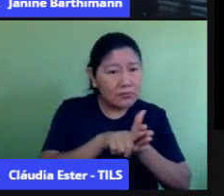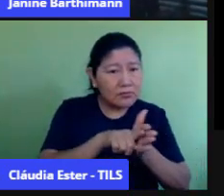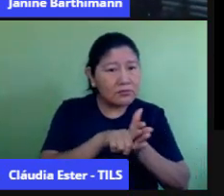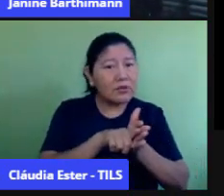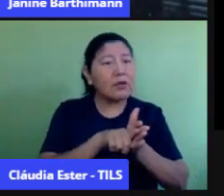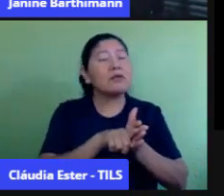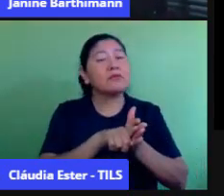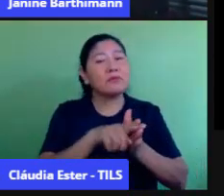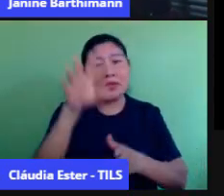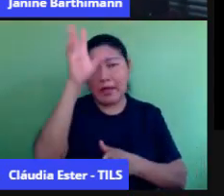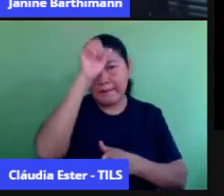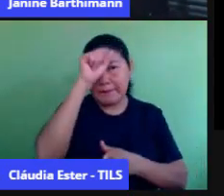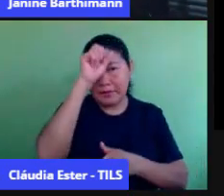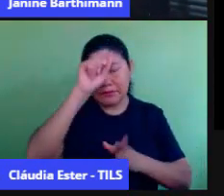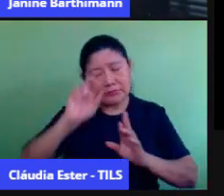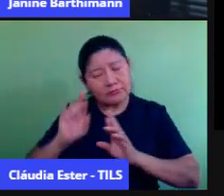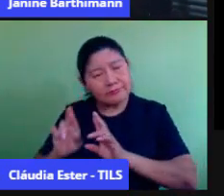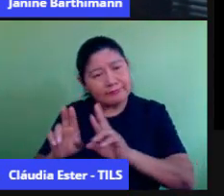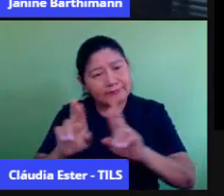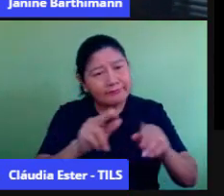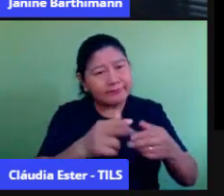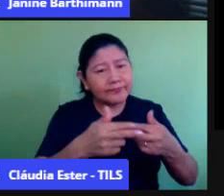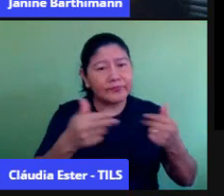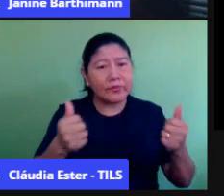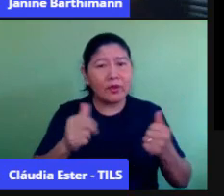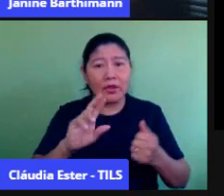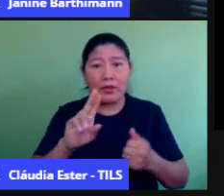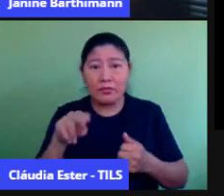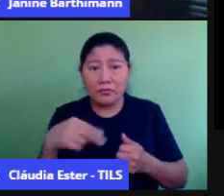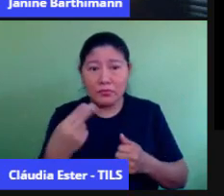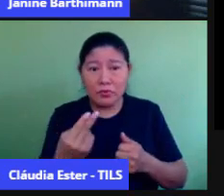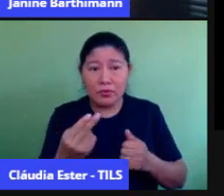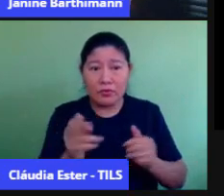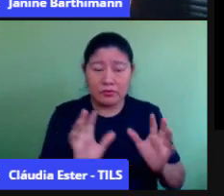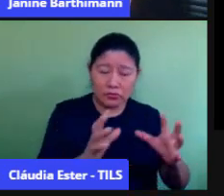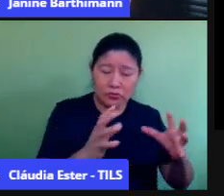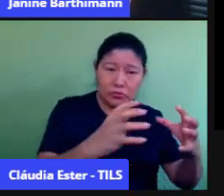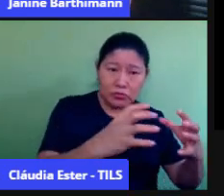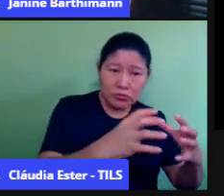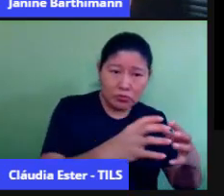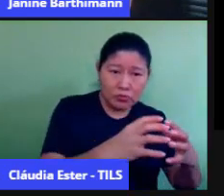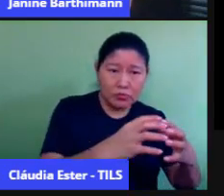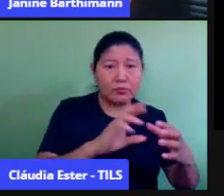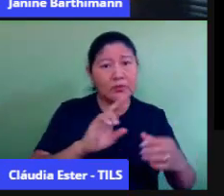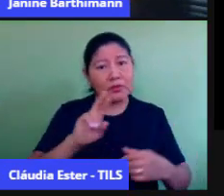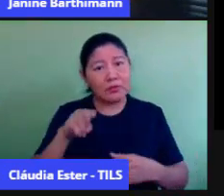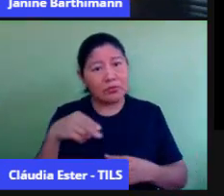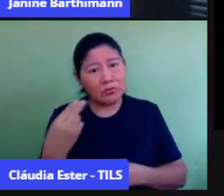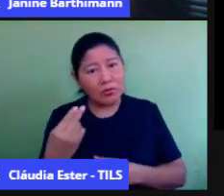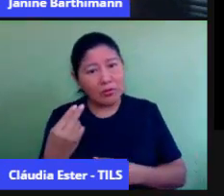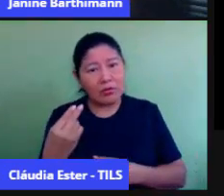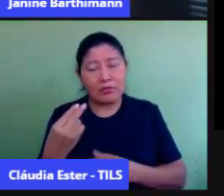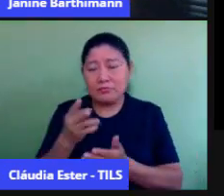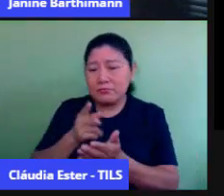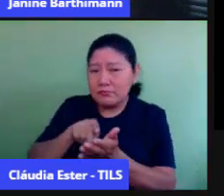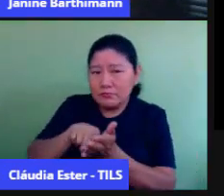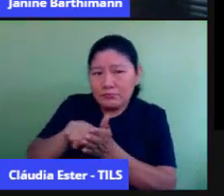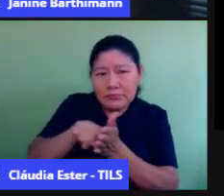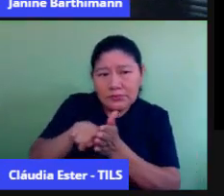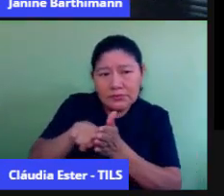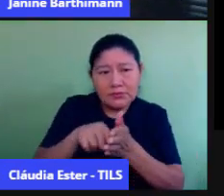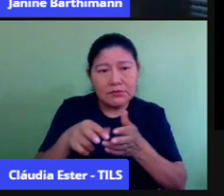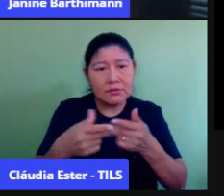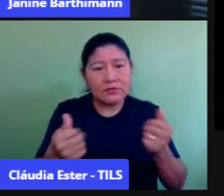ano e todos nós em rede, ao momento que nós buscamos sair dessa